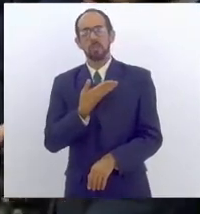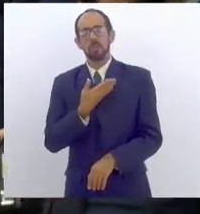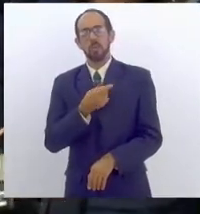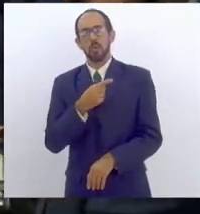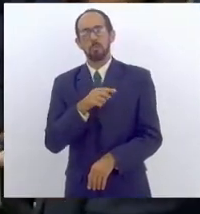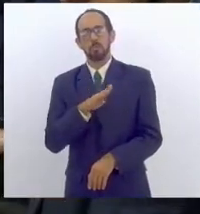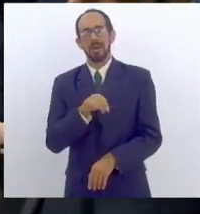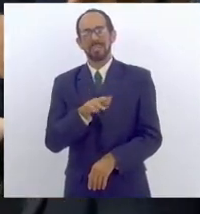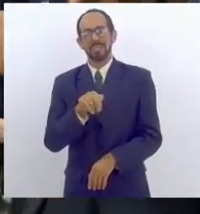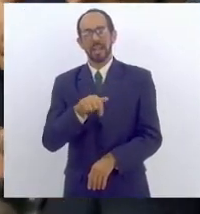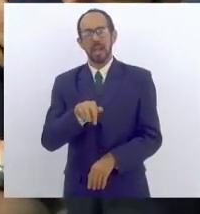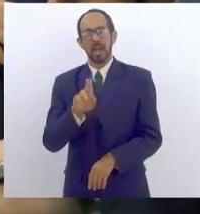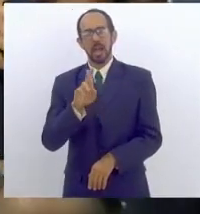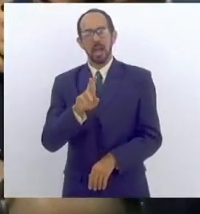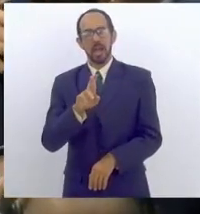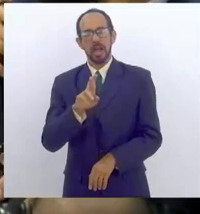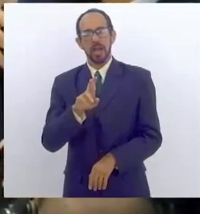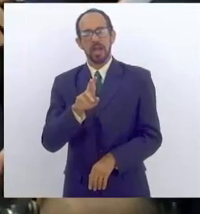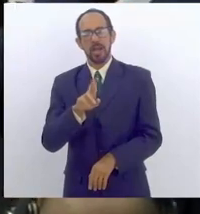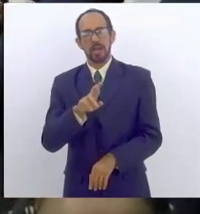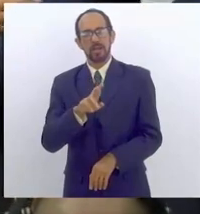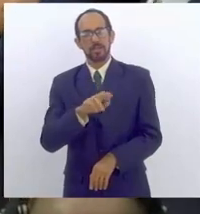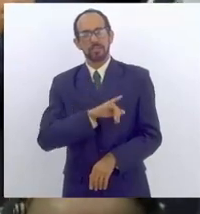Bacelar, querido Jair,